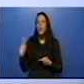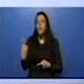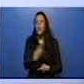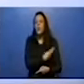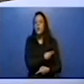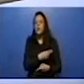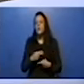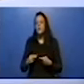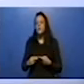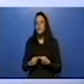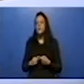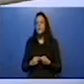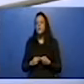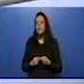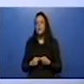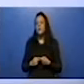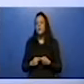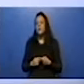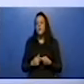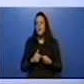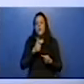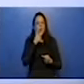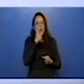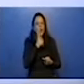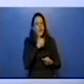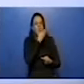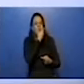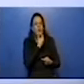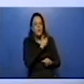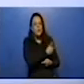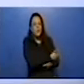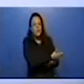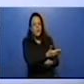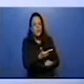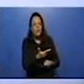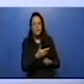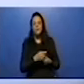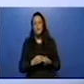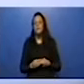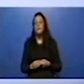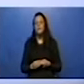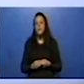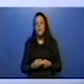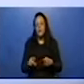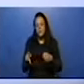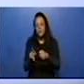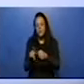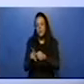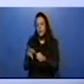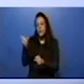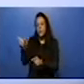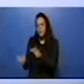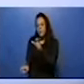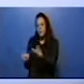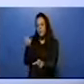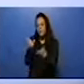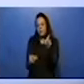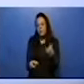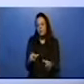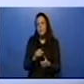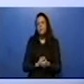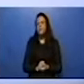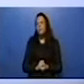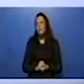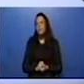nós, eles e elas, estas palavras aí, ó, estas pessoas, estes pronomes,